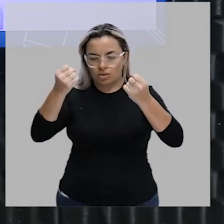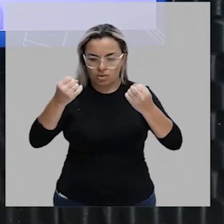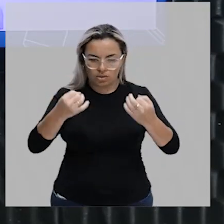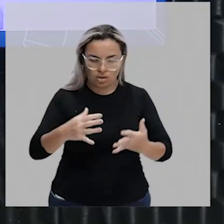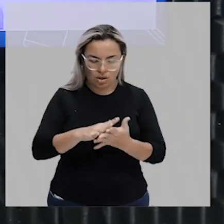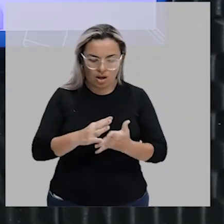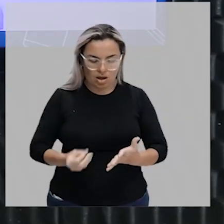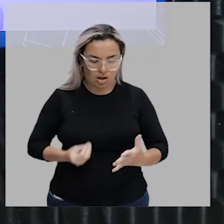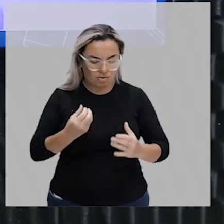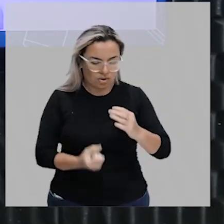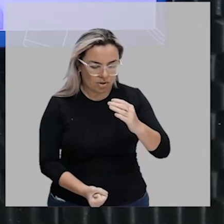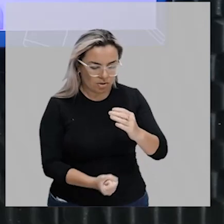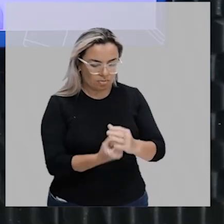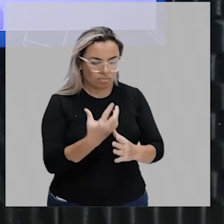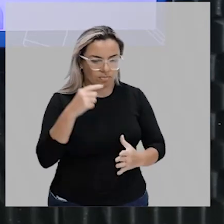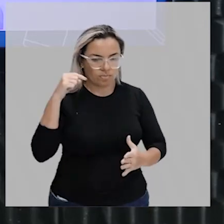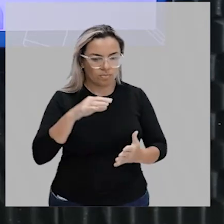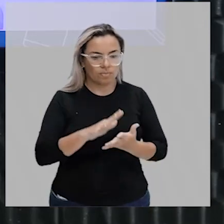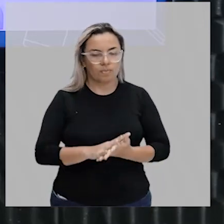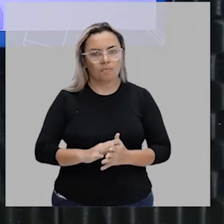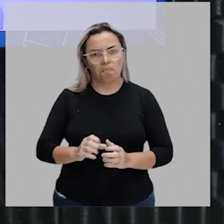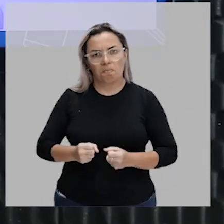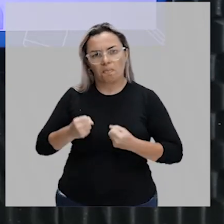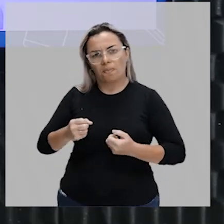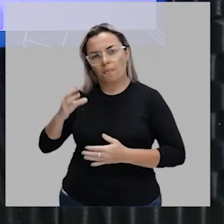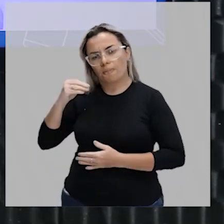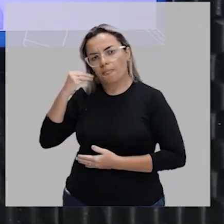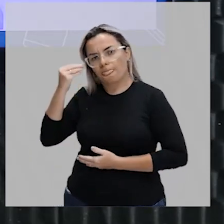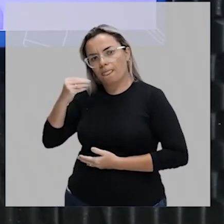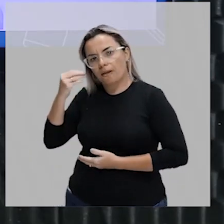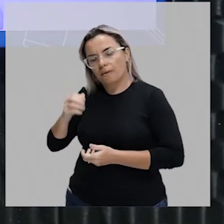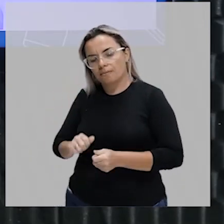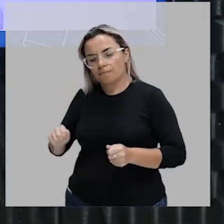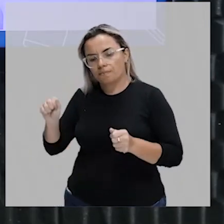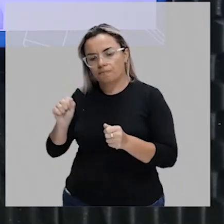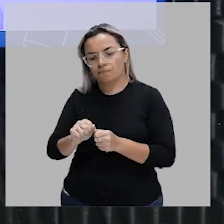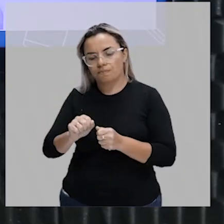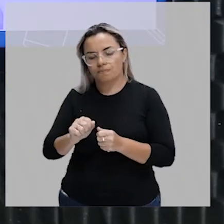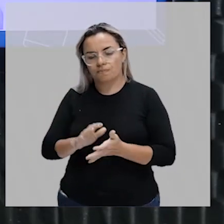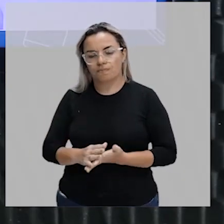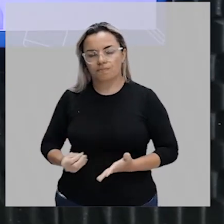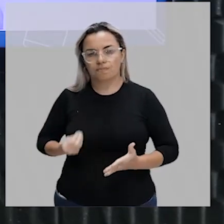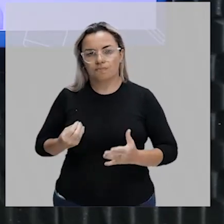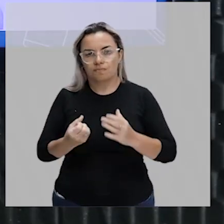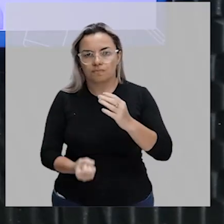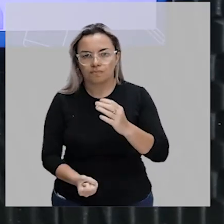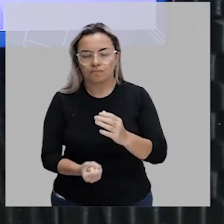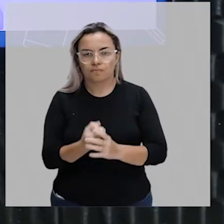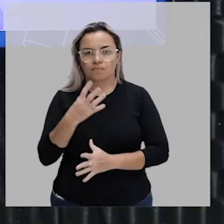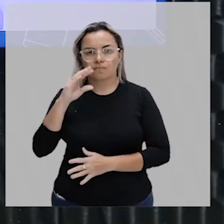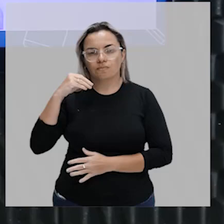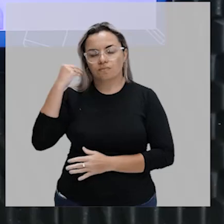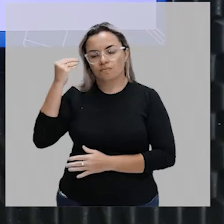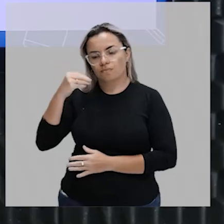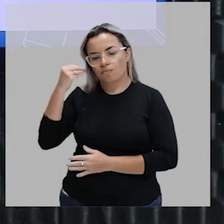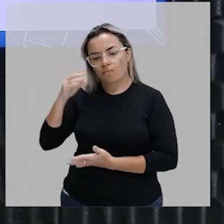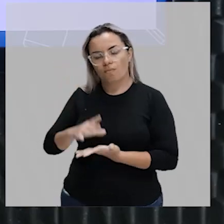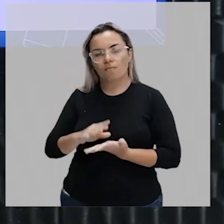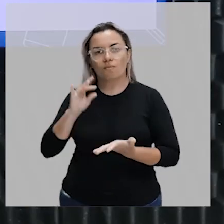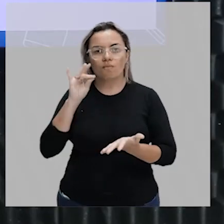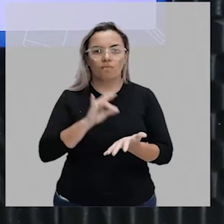sido originado. E aí ele tentou fazer um experimento para fazer uma simulação, na verdade,